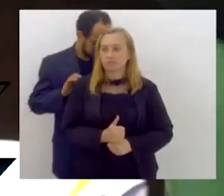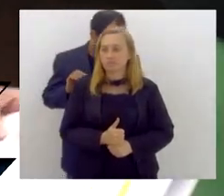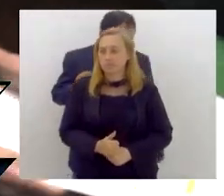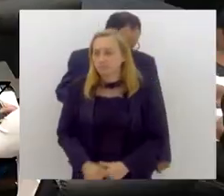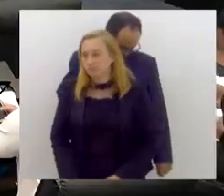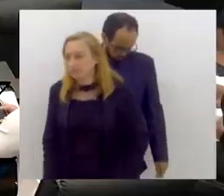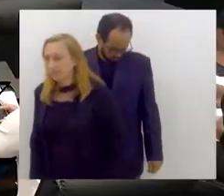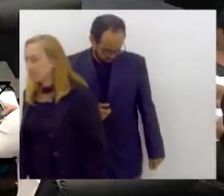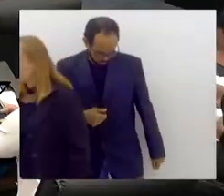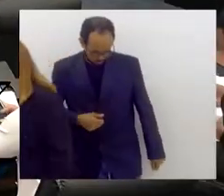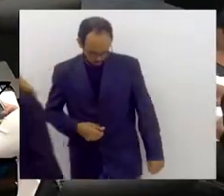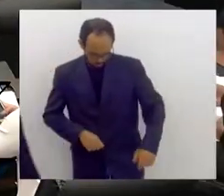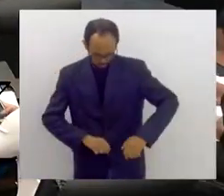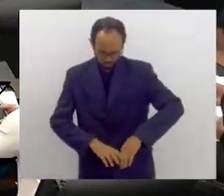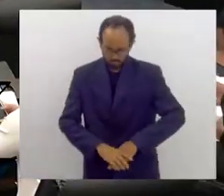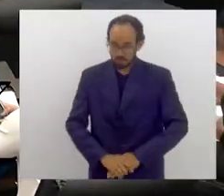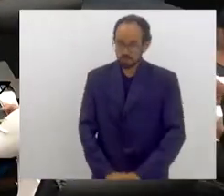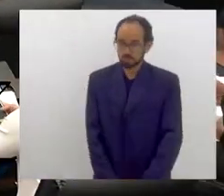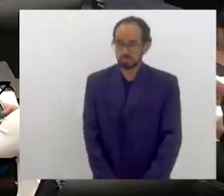obrigada.